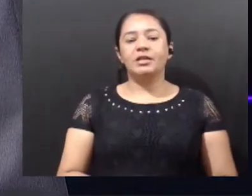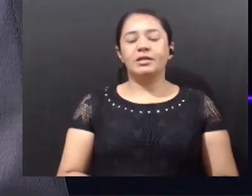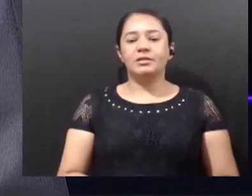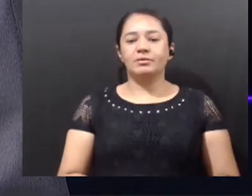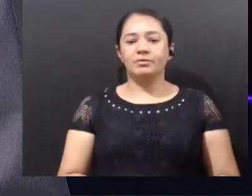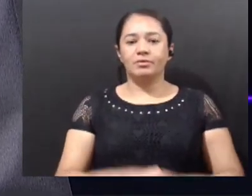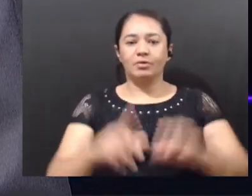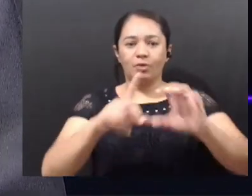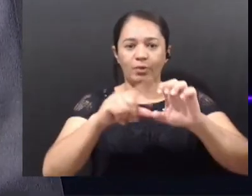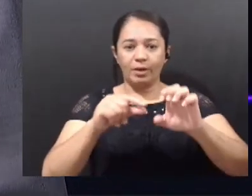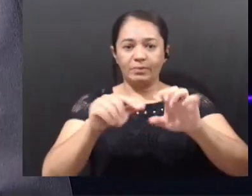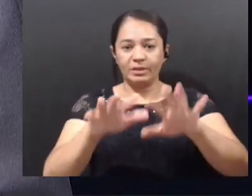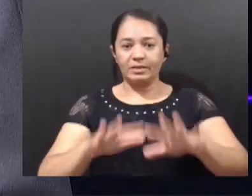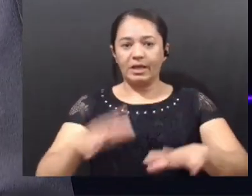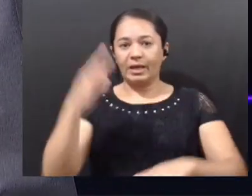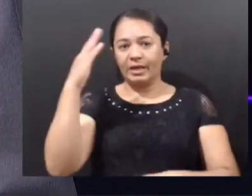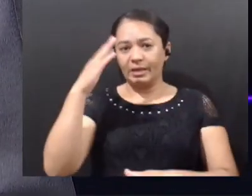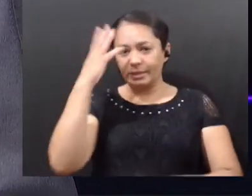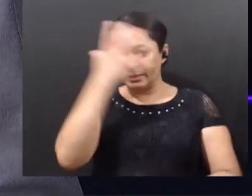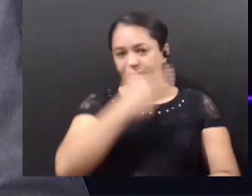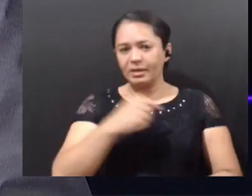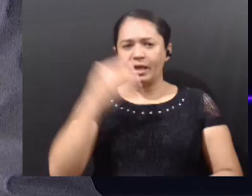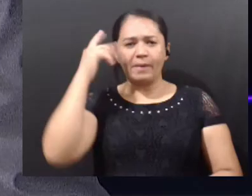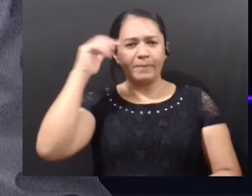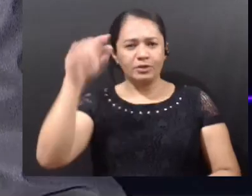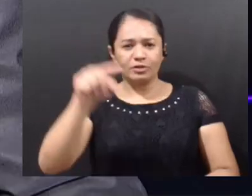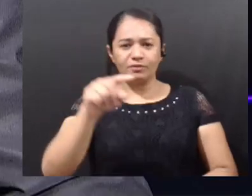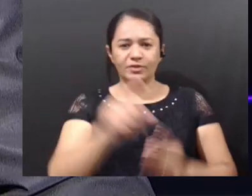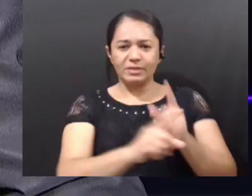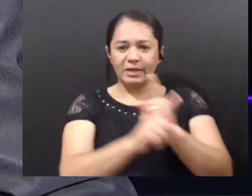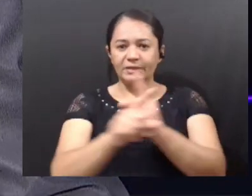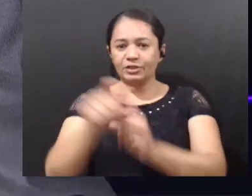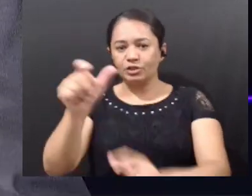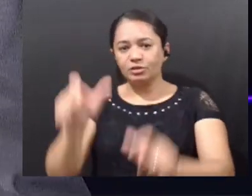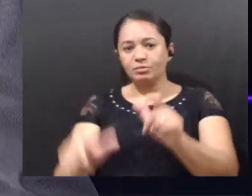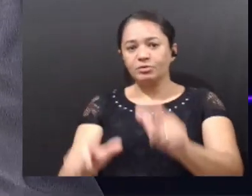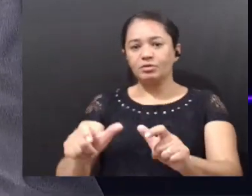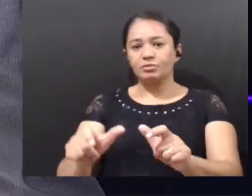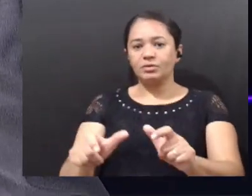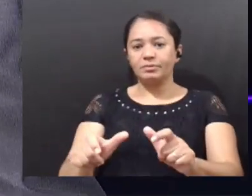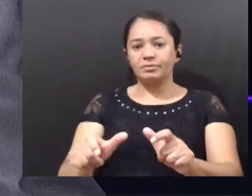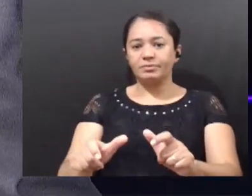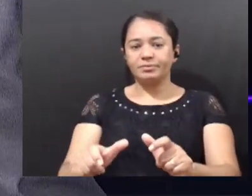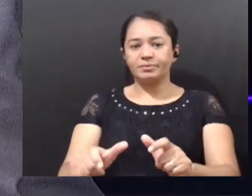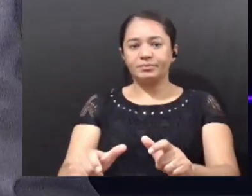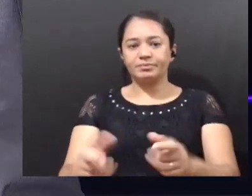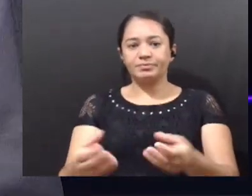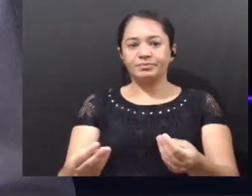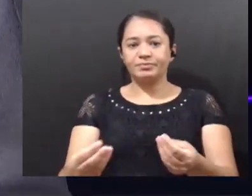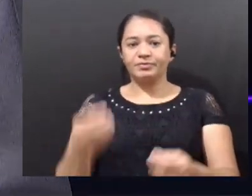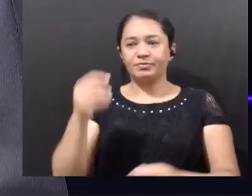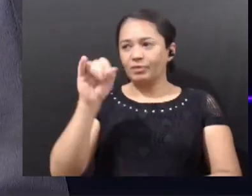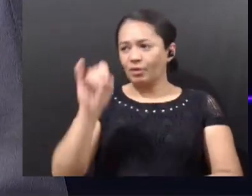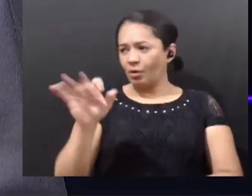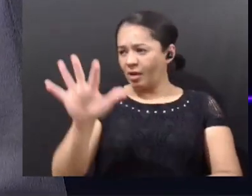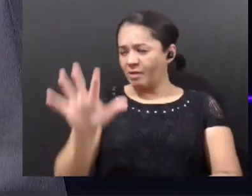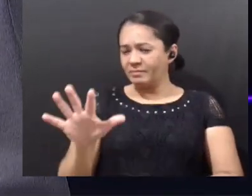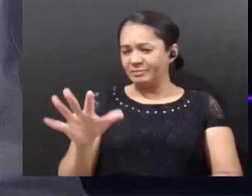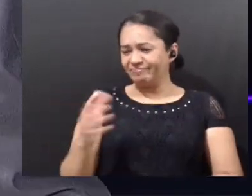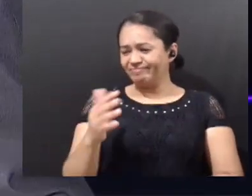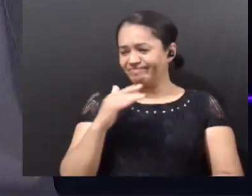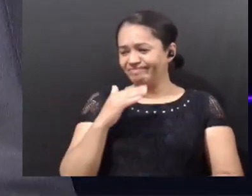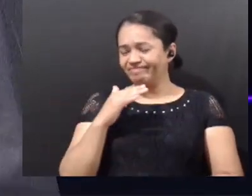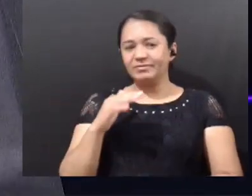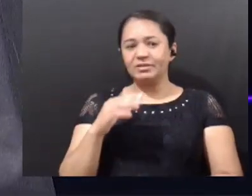você chegar num salão, ser atendido por alguém que está com a imagem não tão boa, com o temperamento não tão